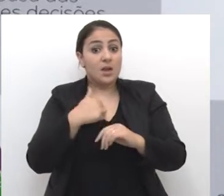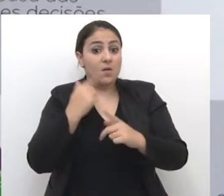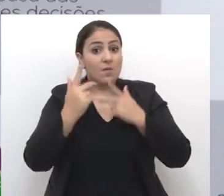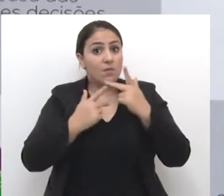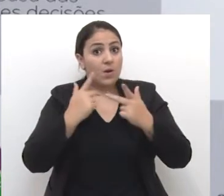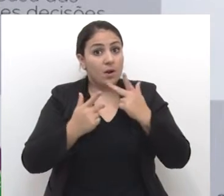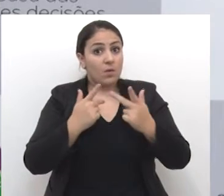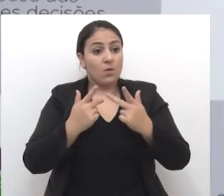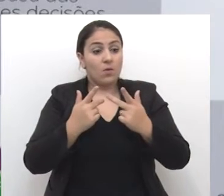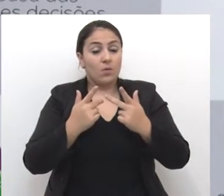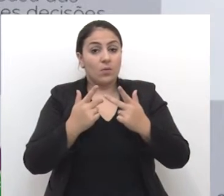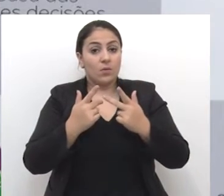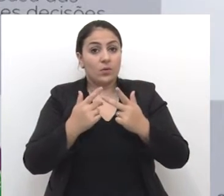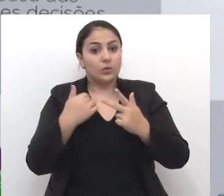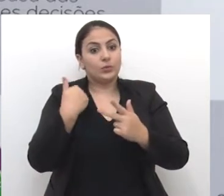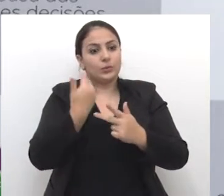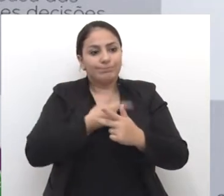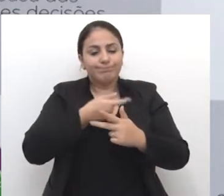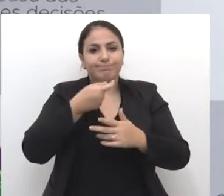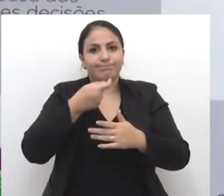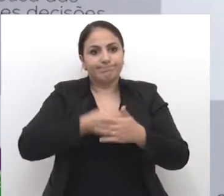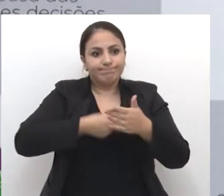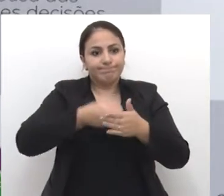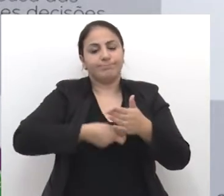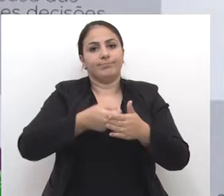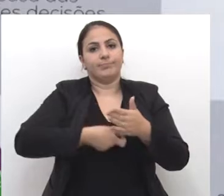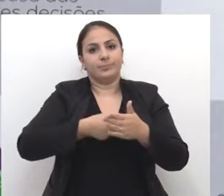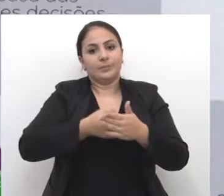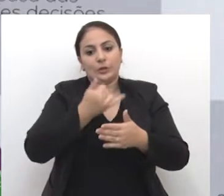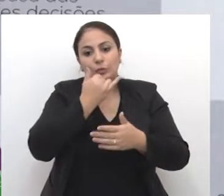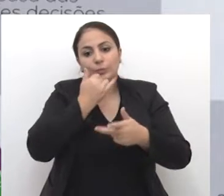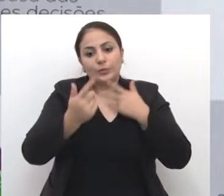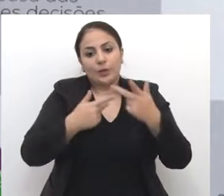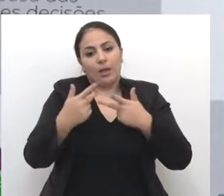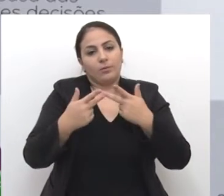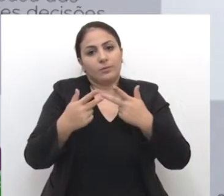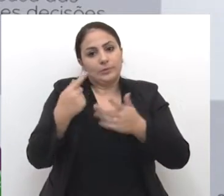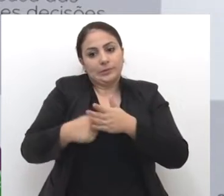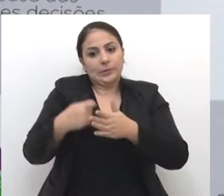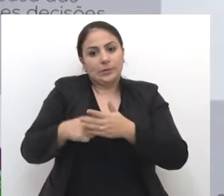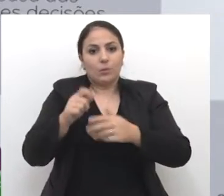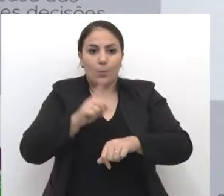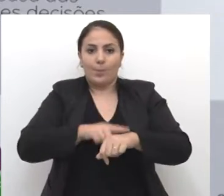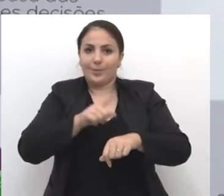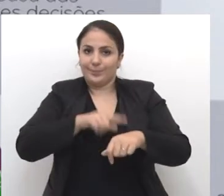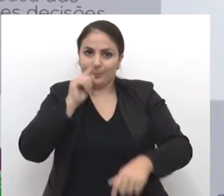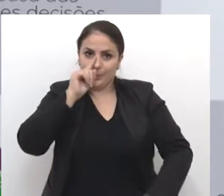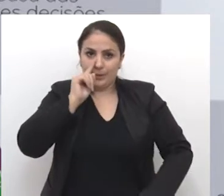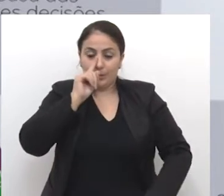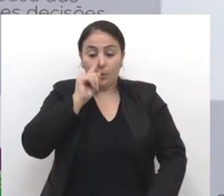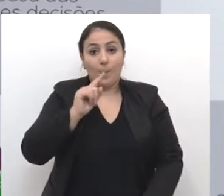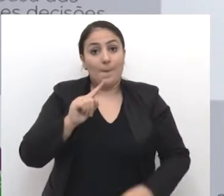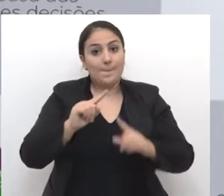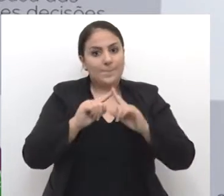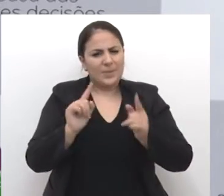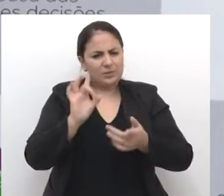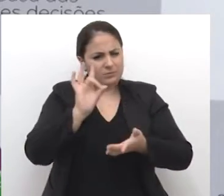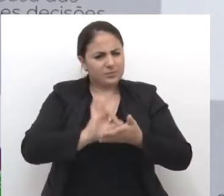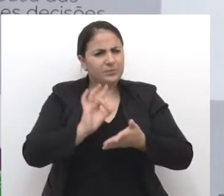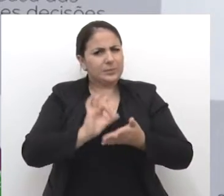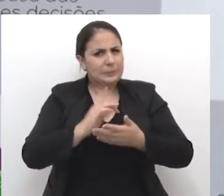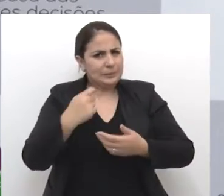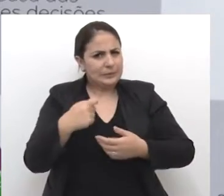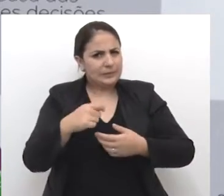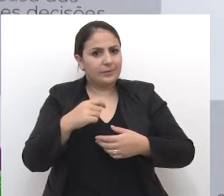Eu te digo assim, eu diria que a gente se vira, com o perdão da expressão, a gente se vira numa situação de risco, mas que realmente a